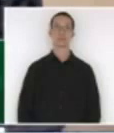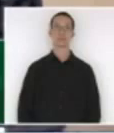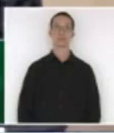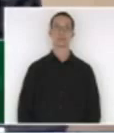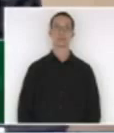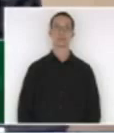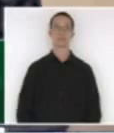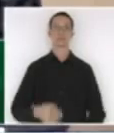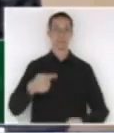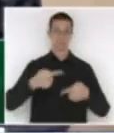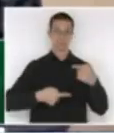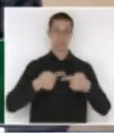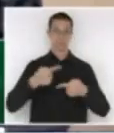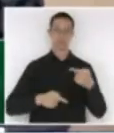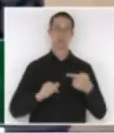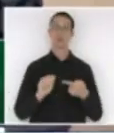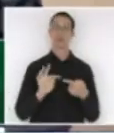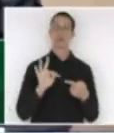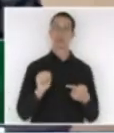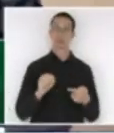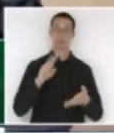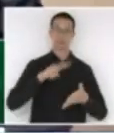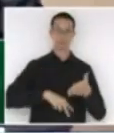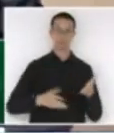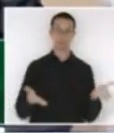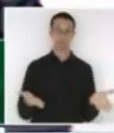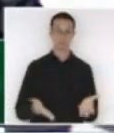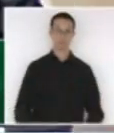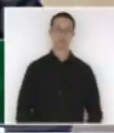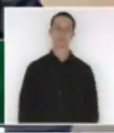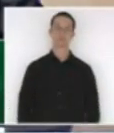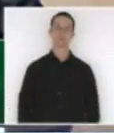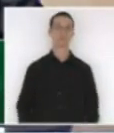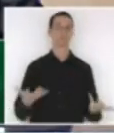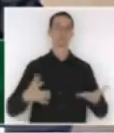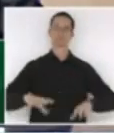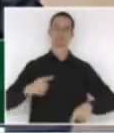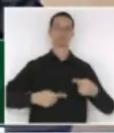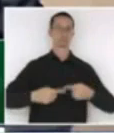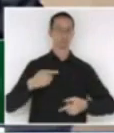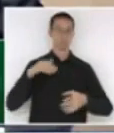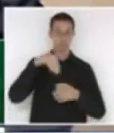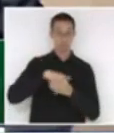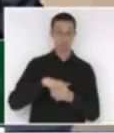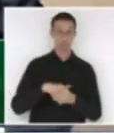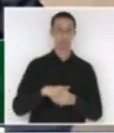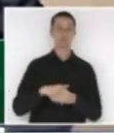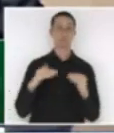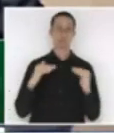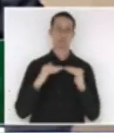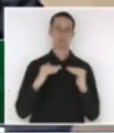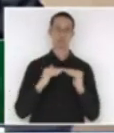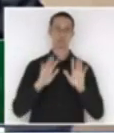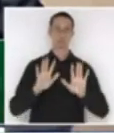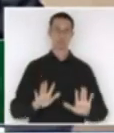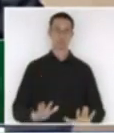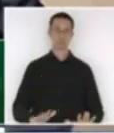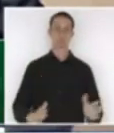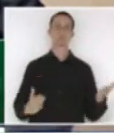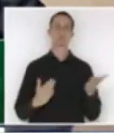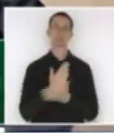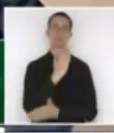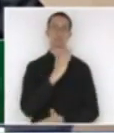Em discussão, a ata que acaba de ser lida, não havendo quem quer discutir, em votação, quem tiver de acordo permaneça como está.